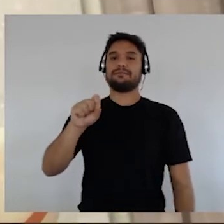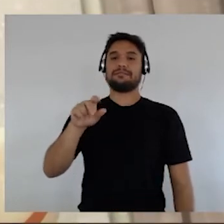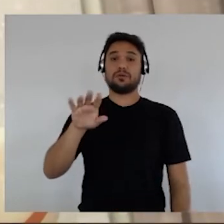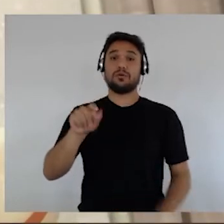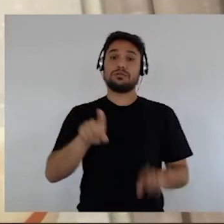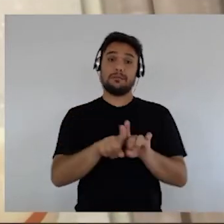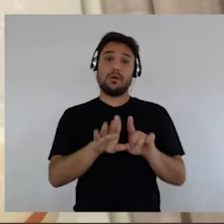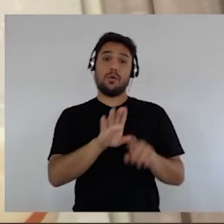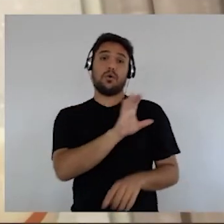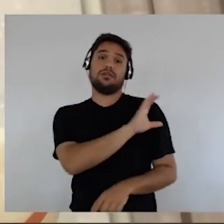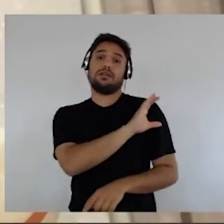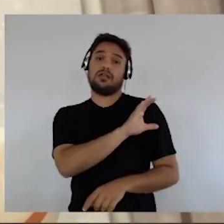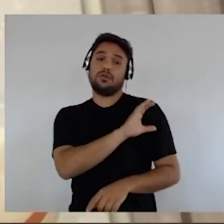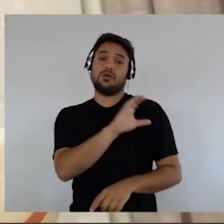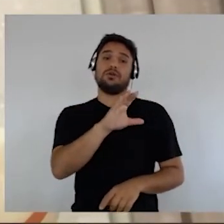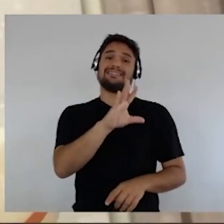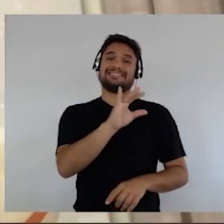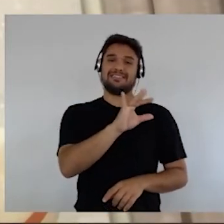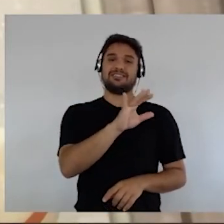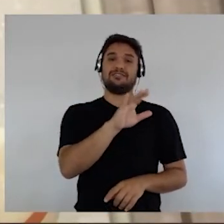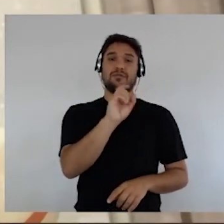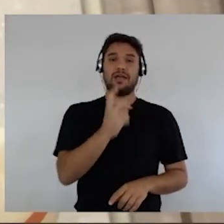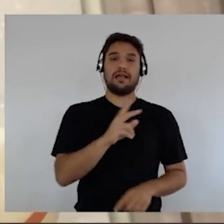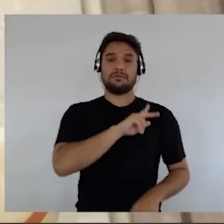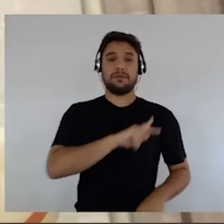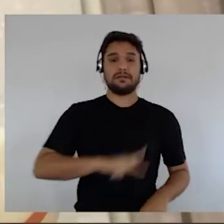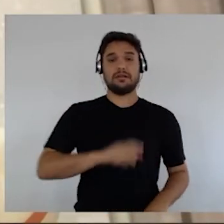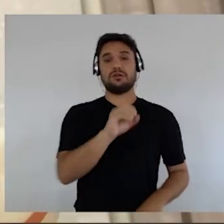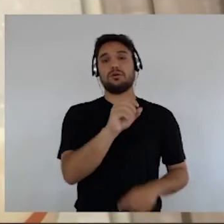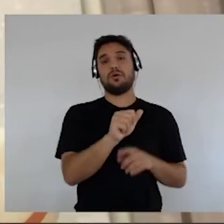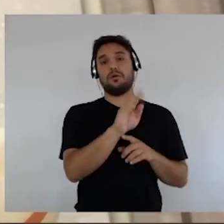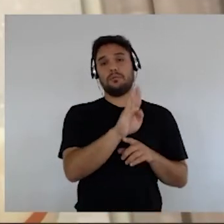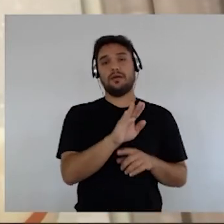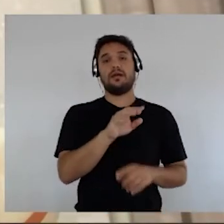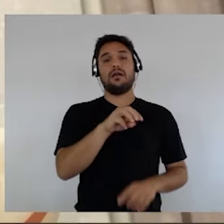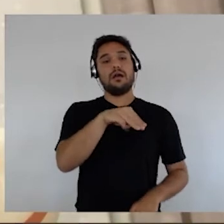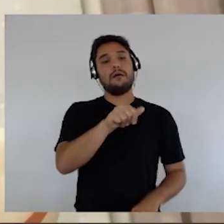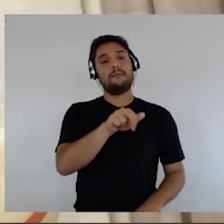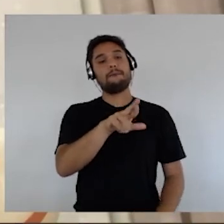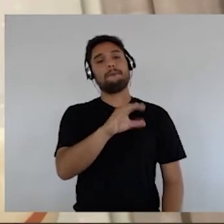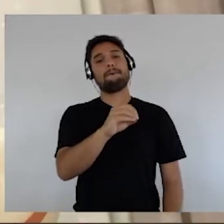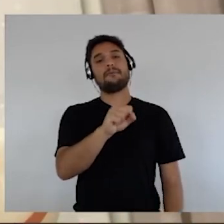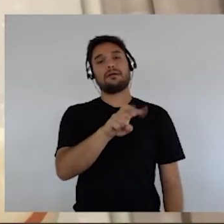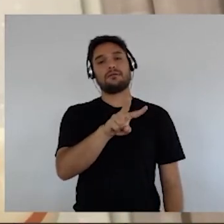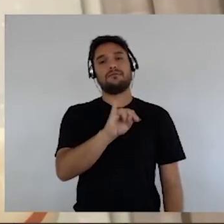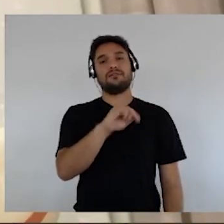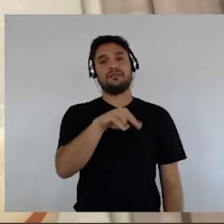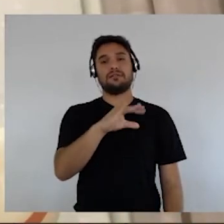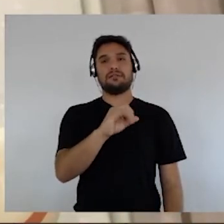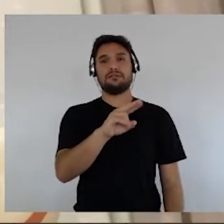do evento, ex-presidente do Conselho Federal da Ordem dos Advogados, doutor Marcos Vinícius Furtado Coelho.